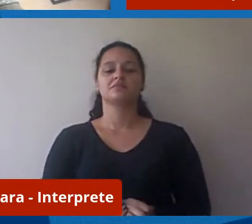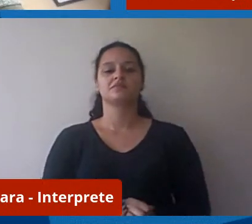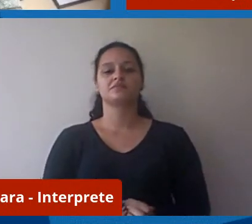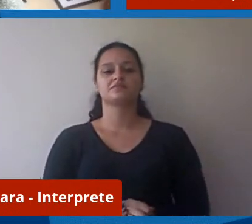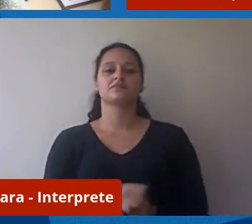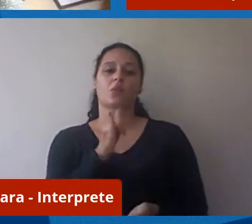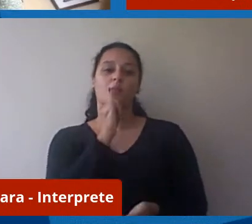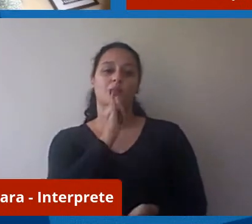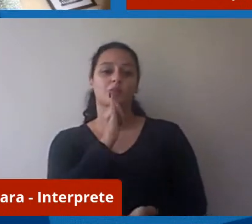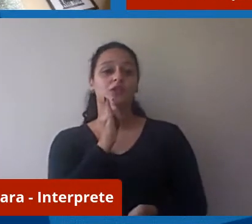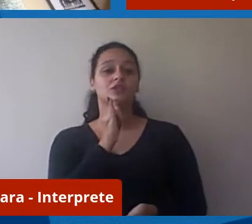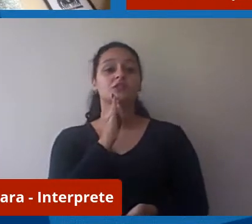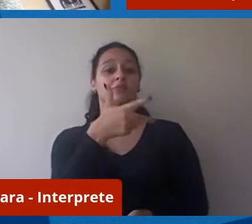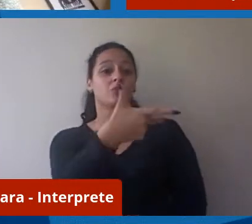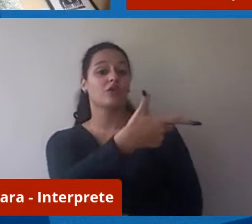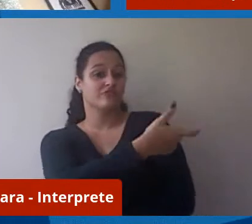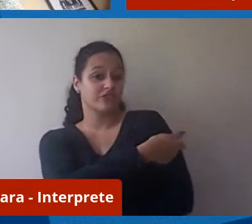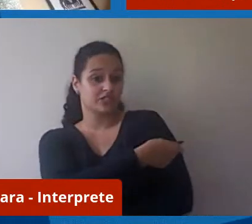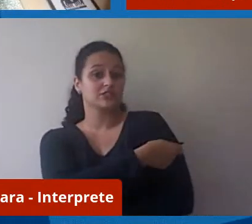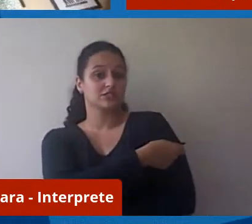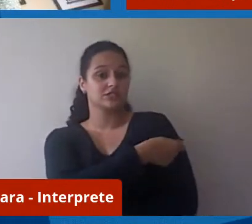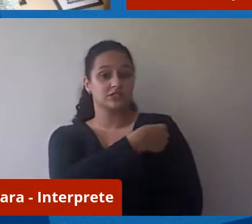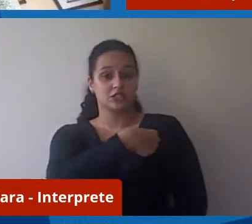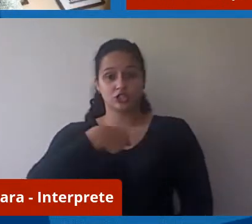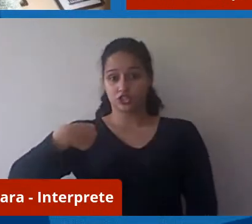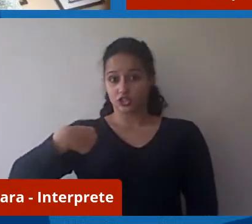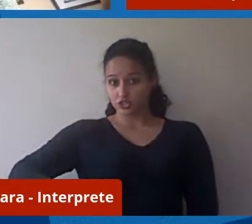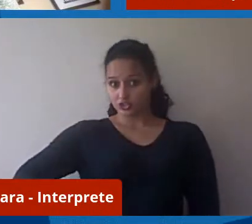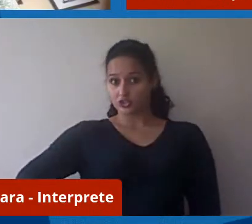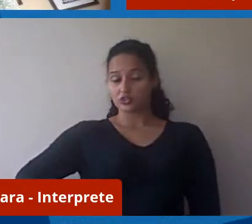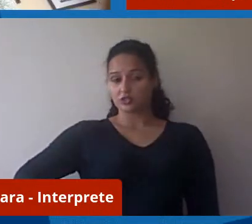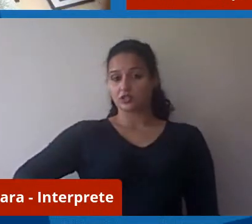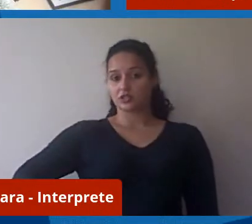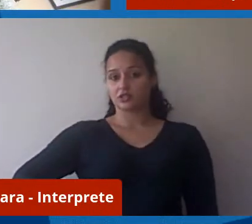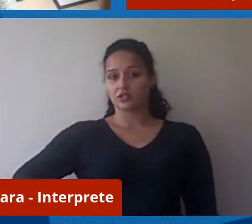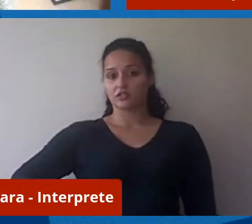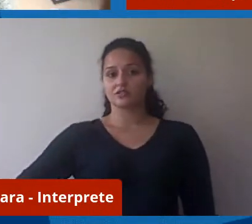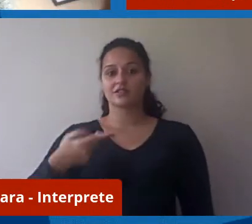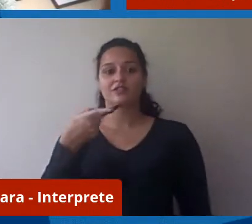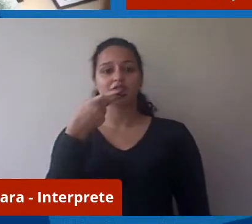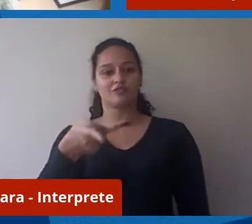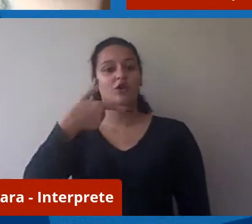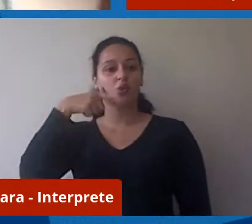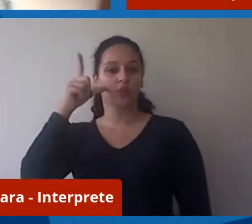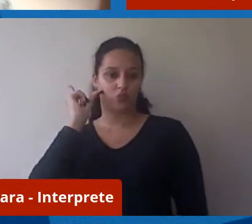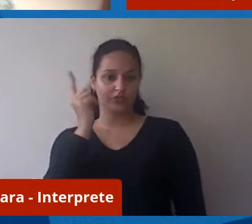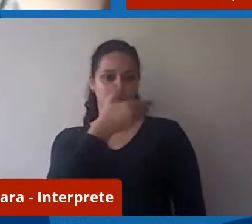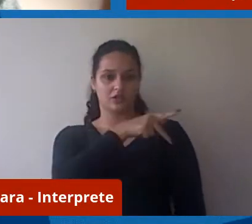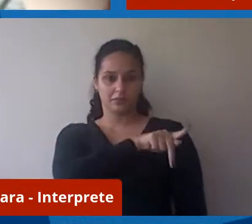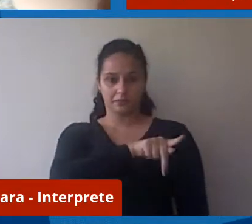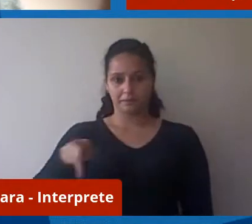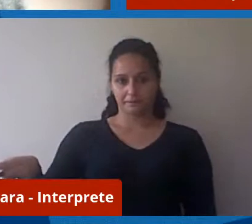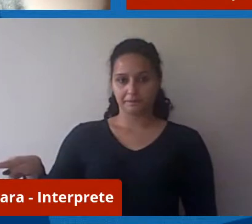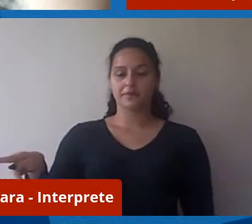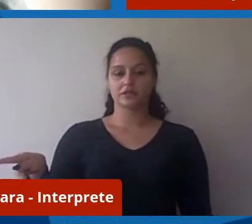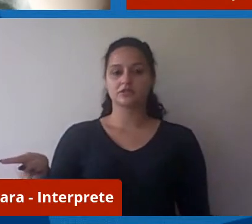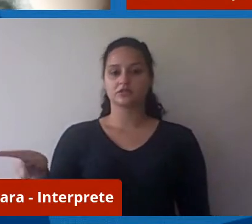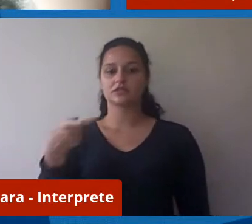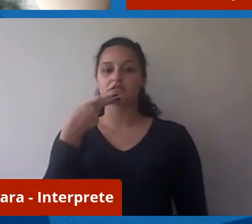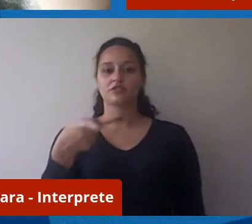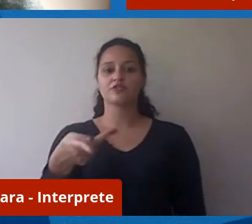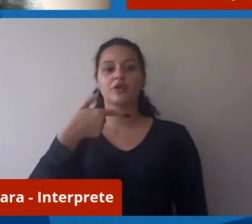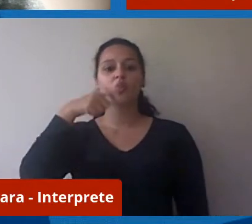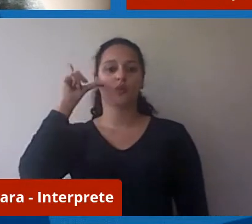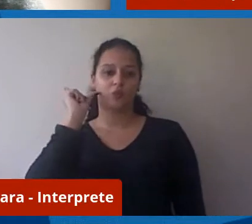da vacina chinesa que foi dita ontem, né, pelo presidente,